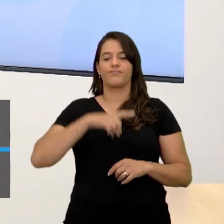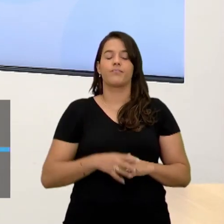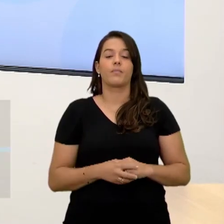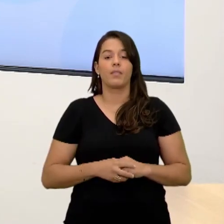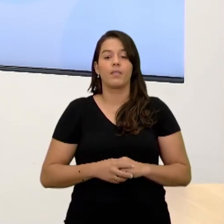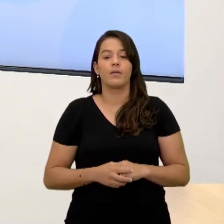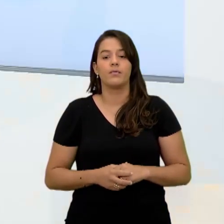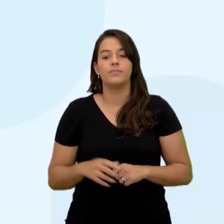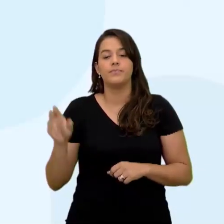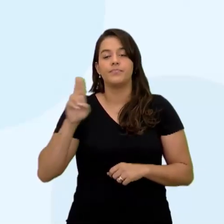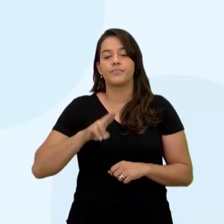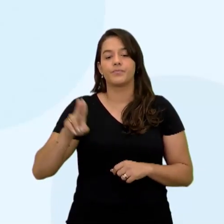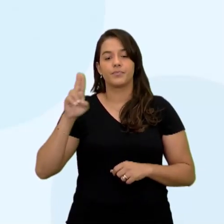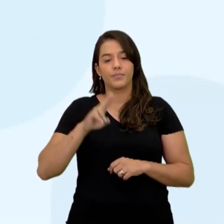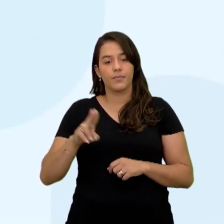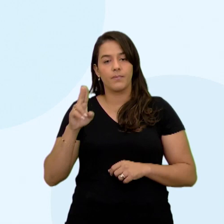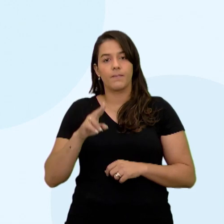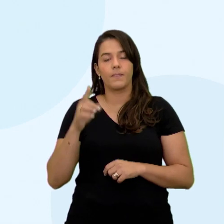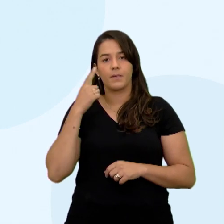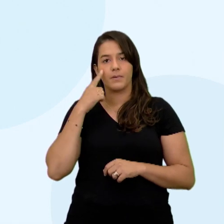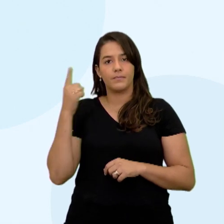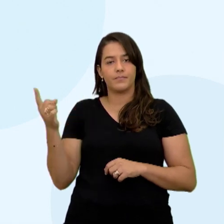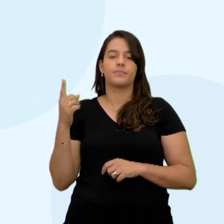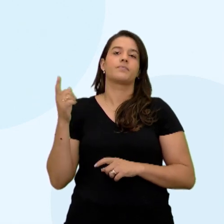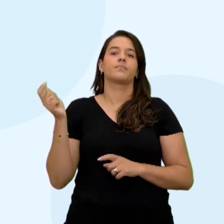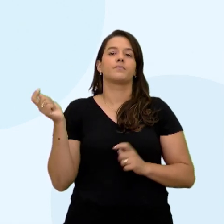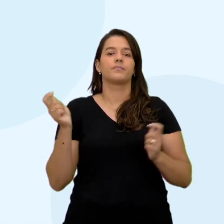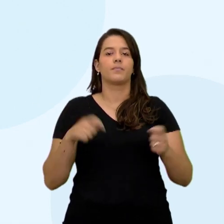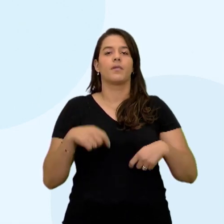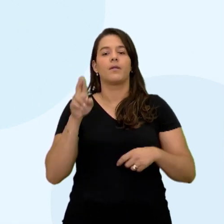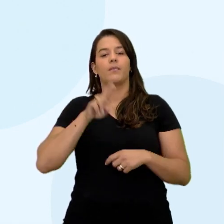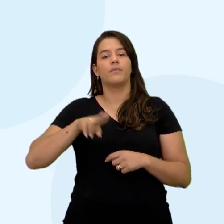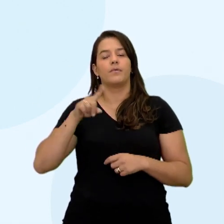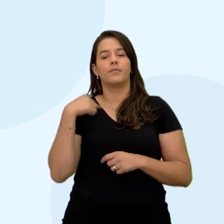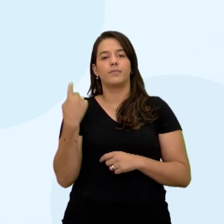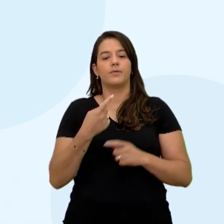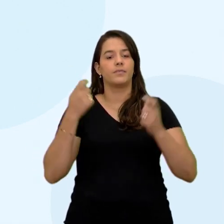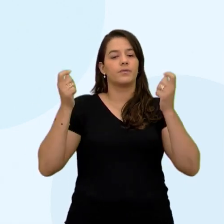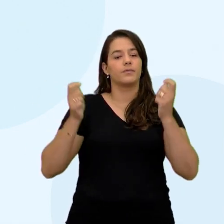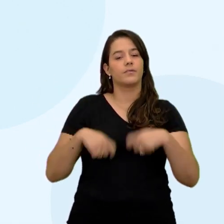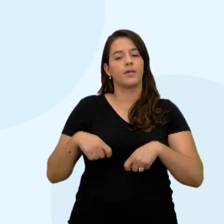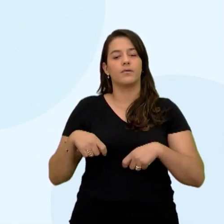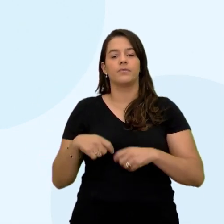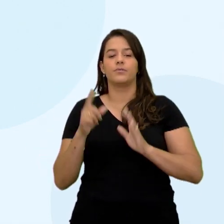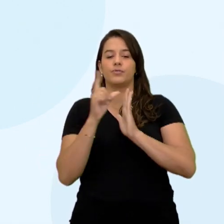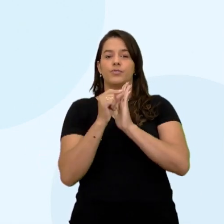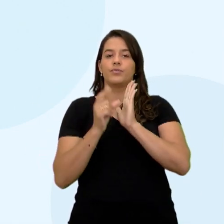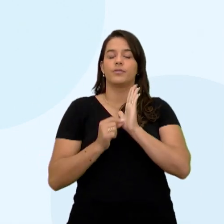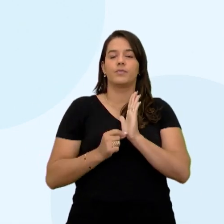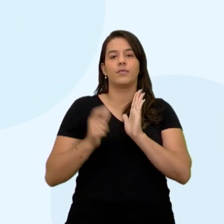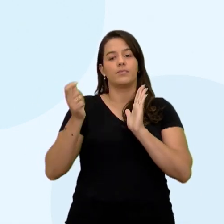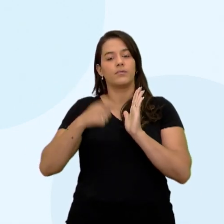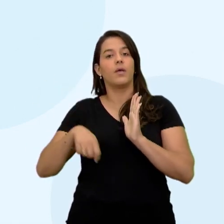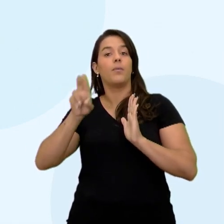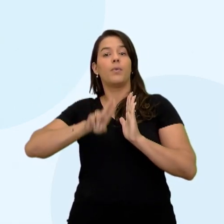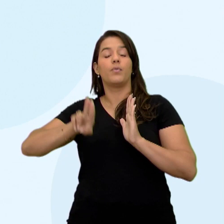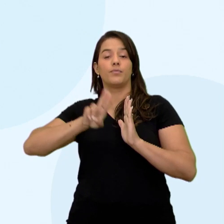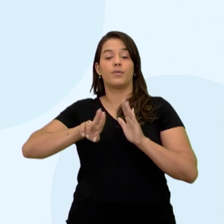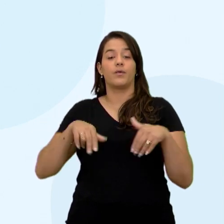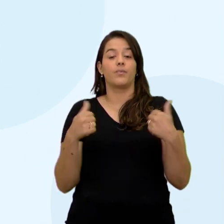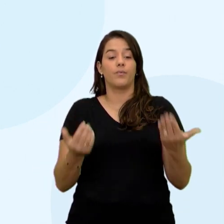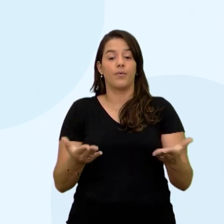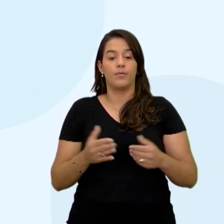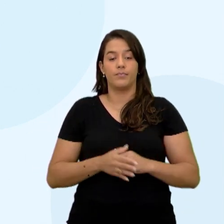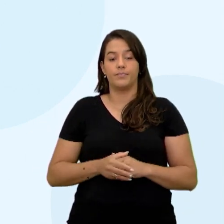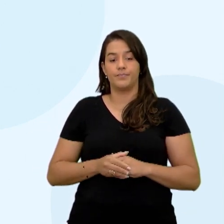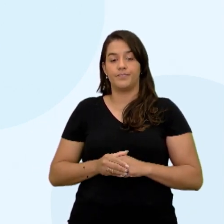Recursos digitais que podemos utilizar. Então, beleza? Quais recursos digitais podemos utilizar?